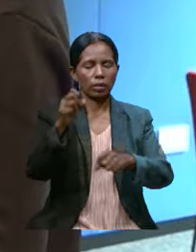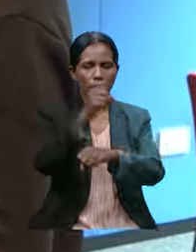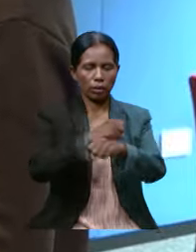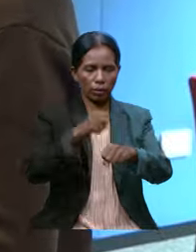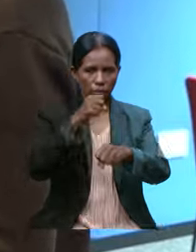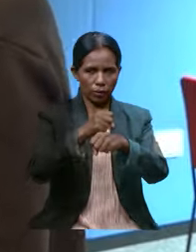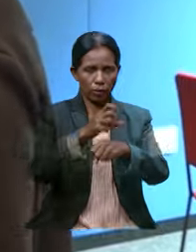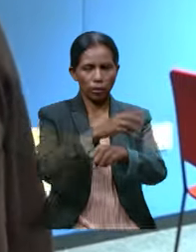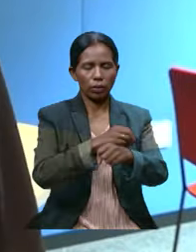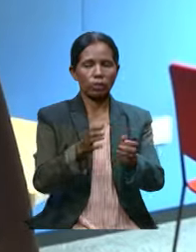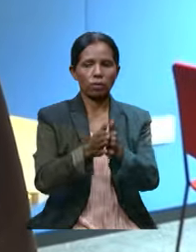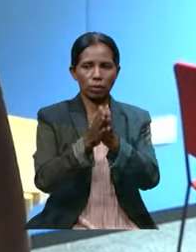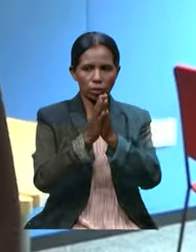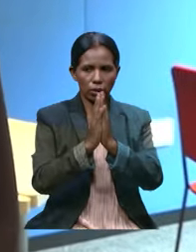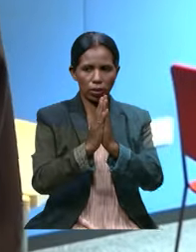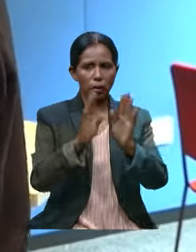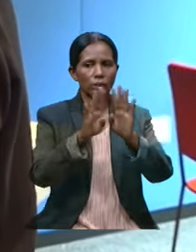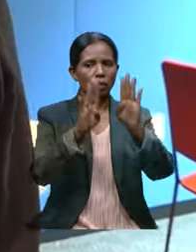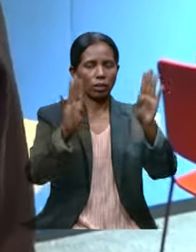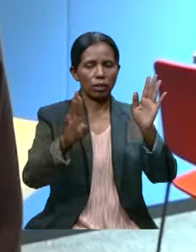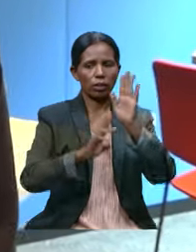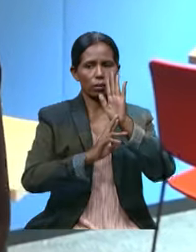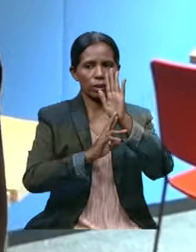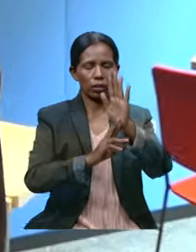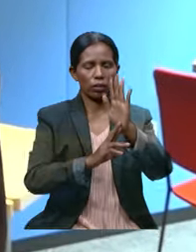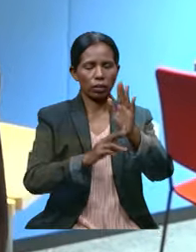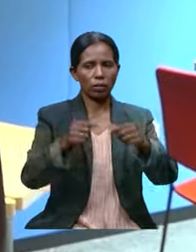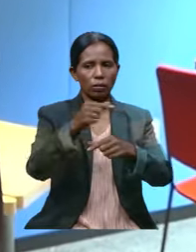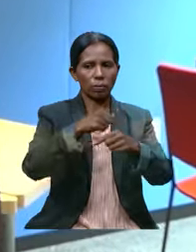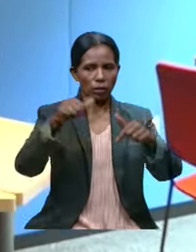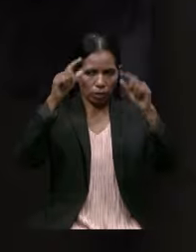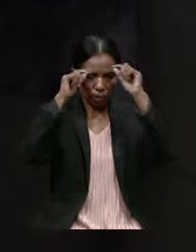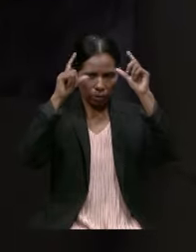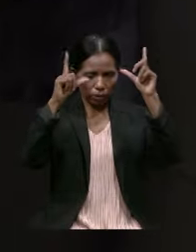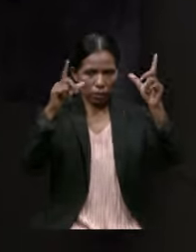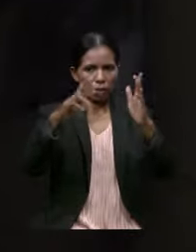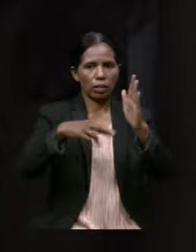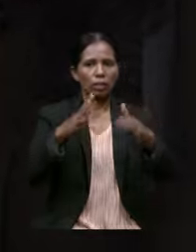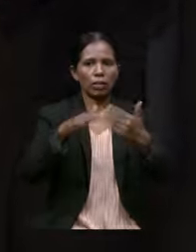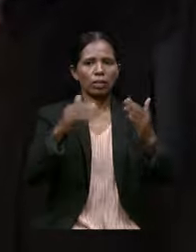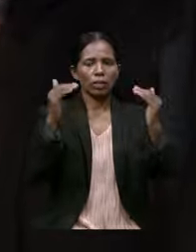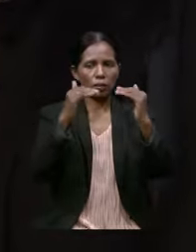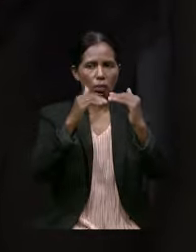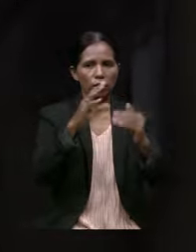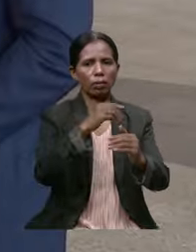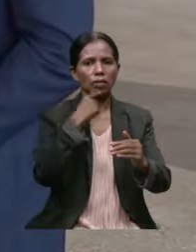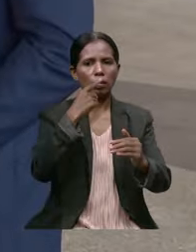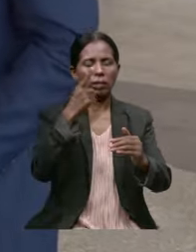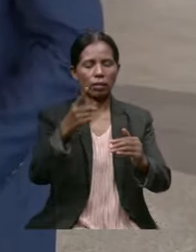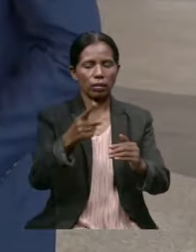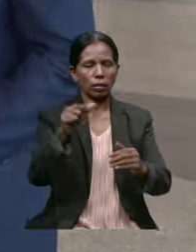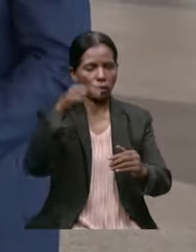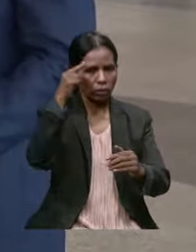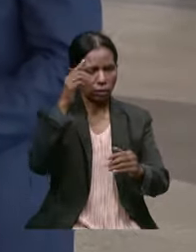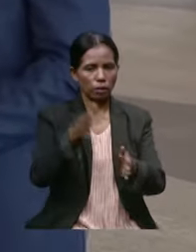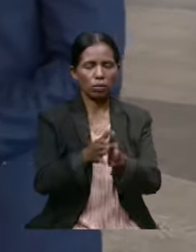Adrenti, hodi husu atu loke reprezentasaun Google e Timor-Leste no critério sira. A foi de encontro espírito ateten iniciativa governo